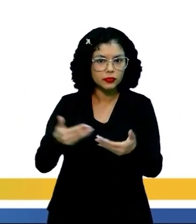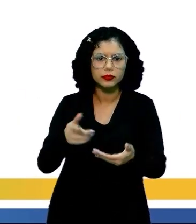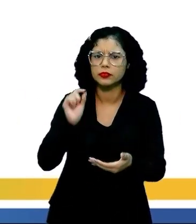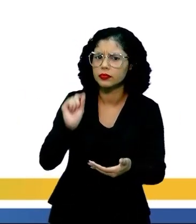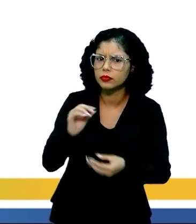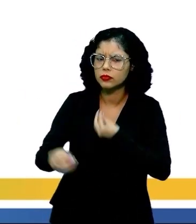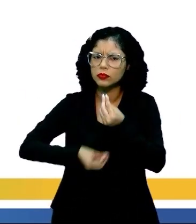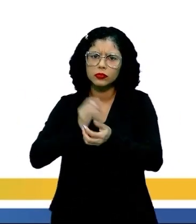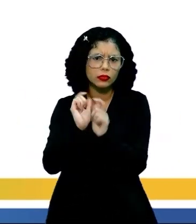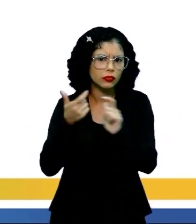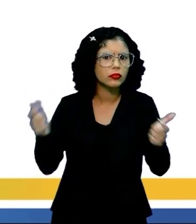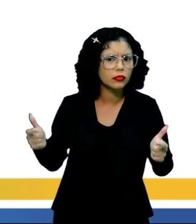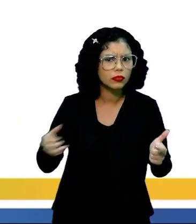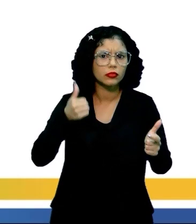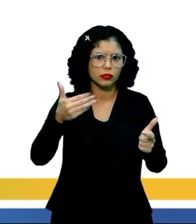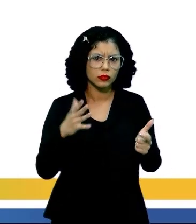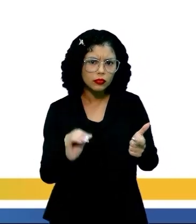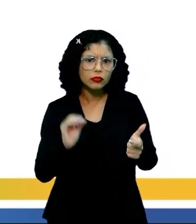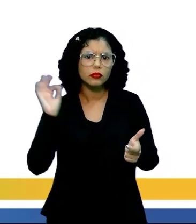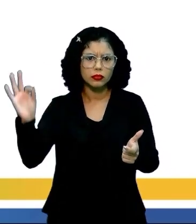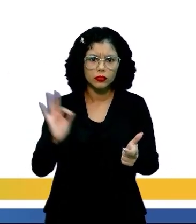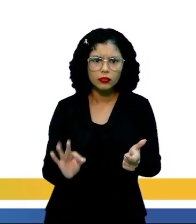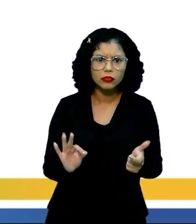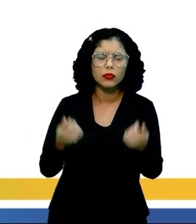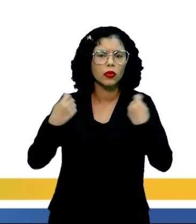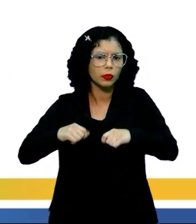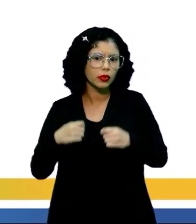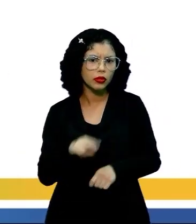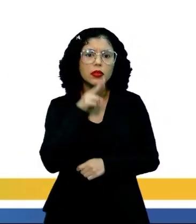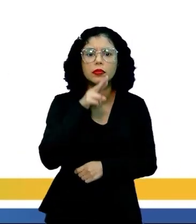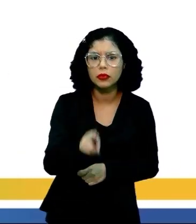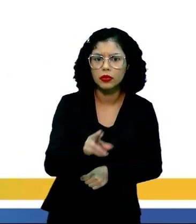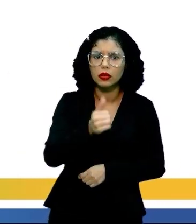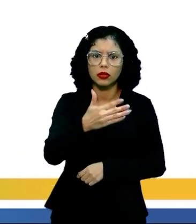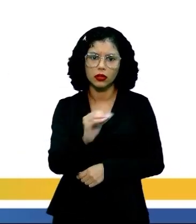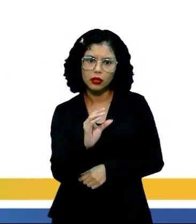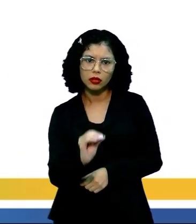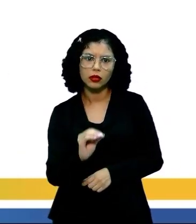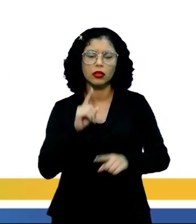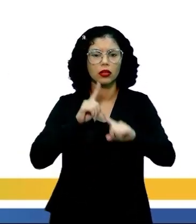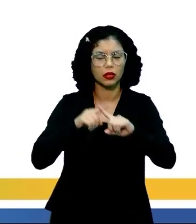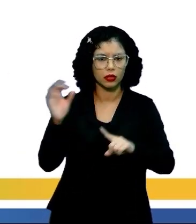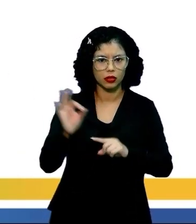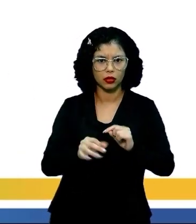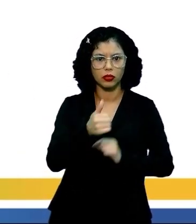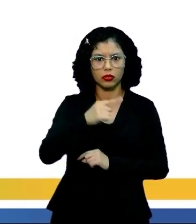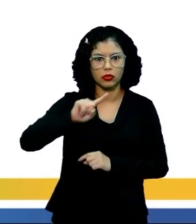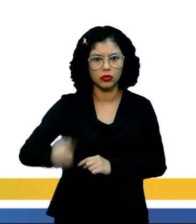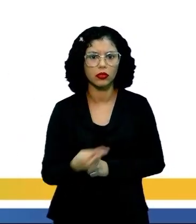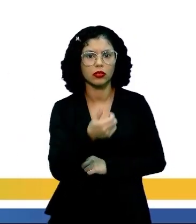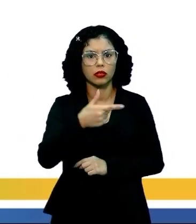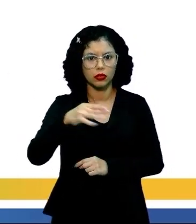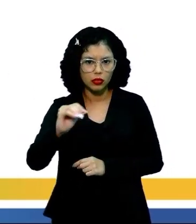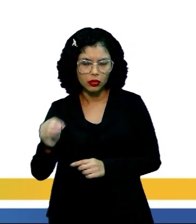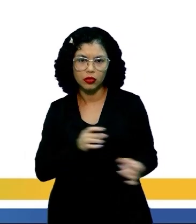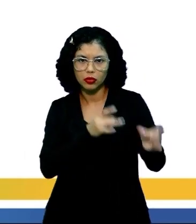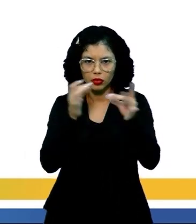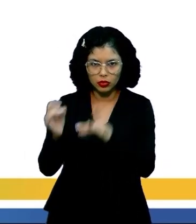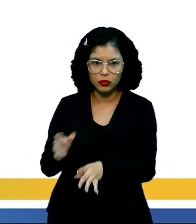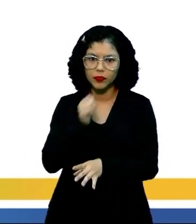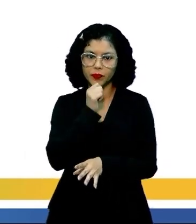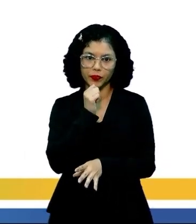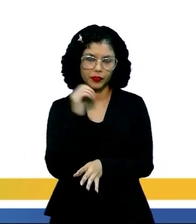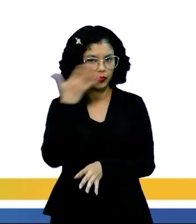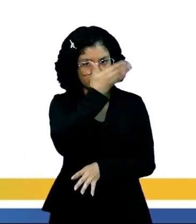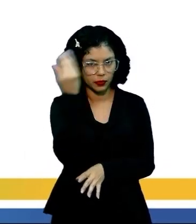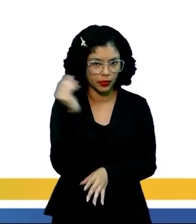é, como aumentou para 10%, eu preciso calcular 10% de 2.100. Pessoal, aqui tem uma dica maravilhosa,